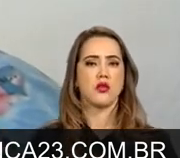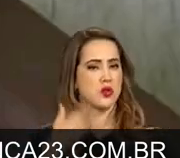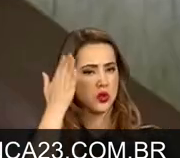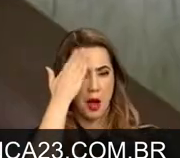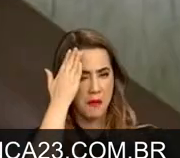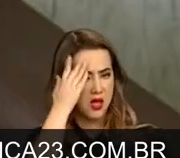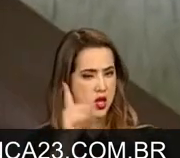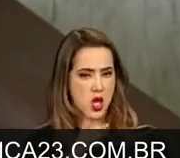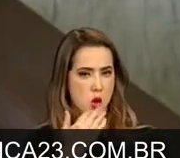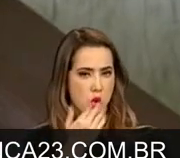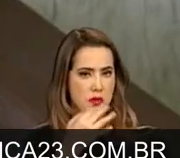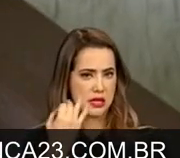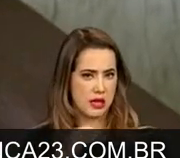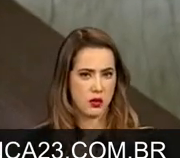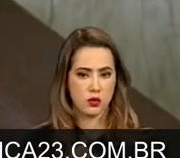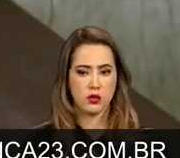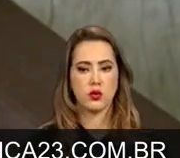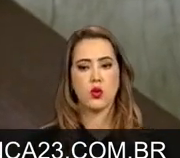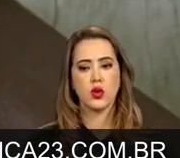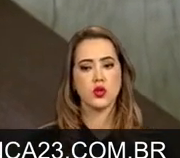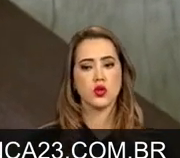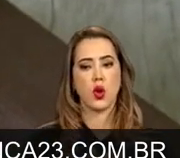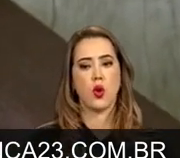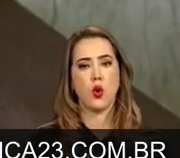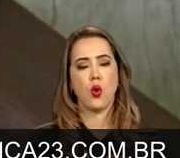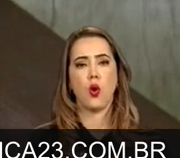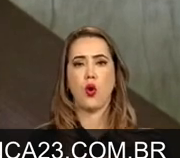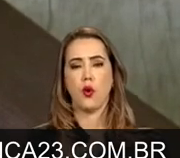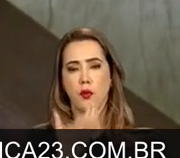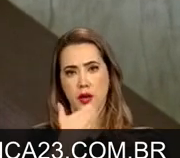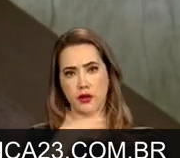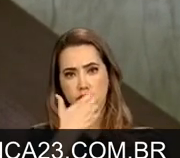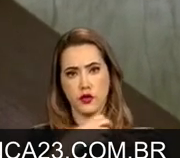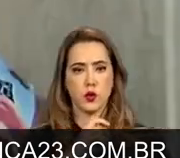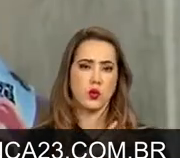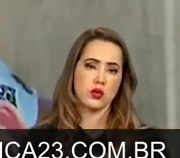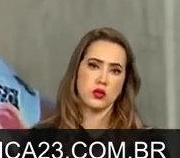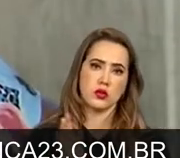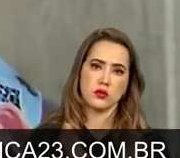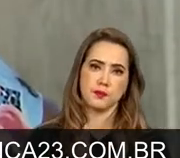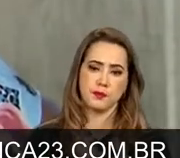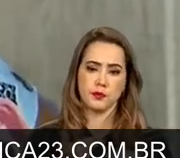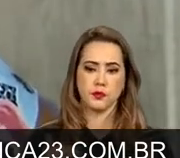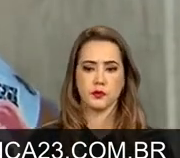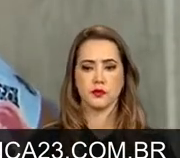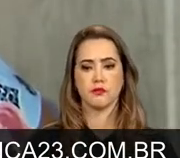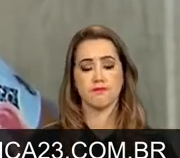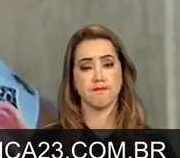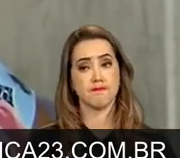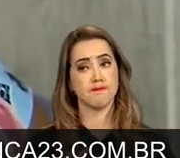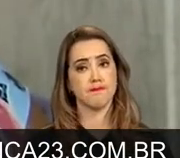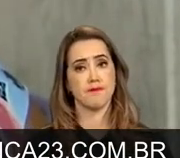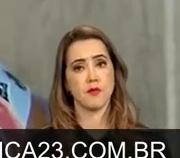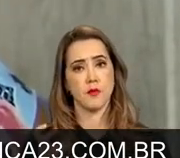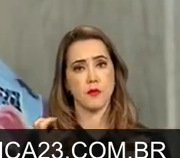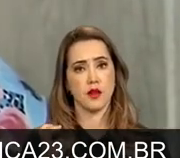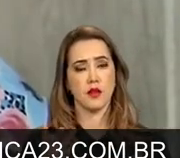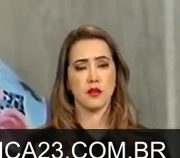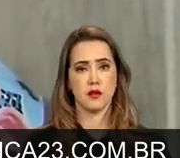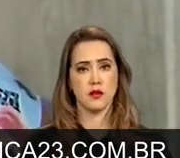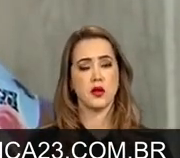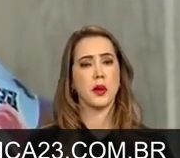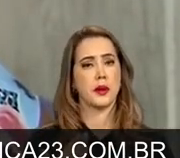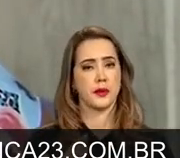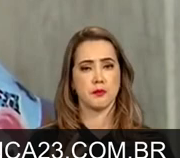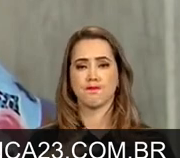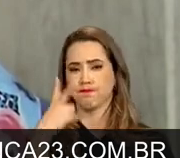saudável. Hoje procura comprar frutas e verduras quando consegue dinheiro ou doação. Quando eu percebi que realmente era a